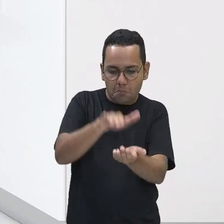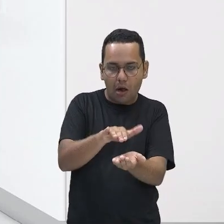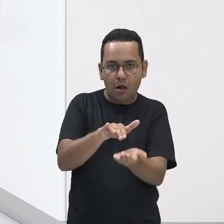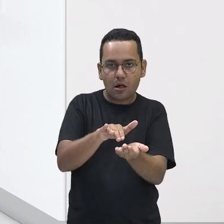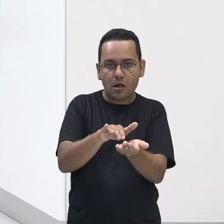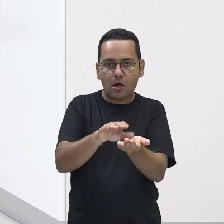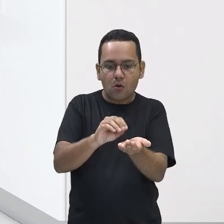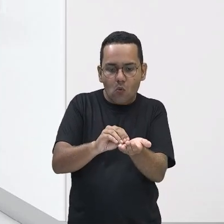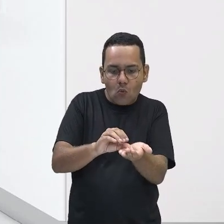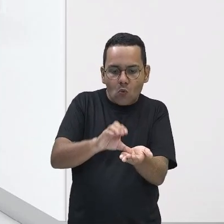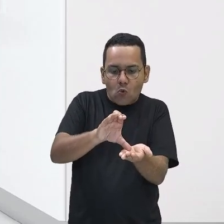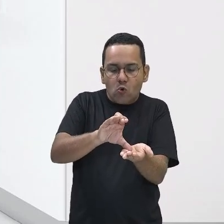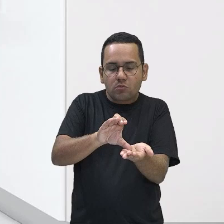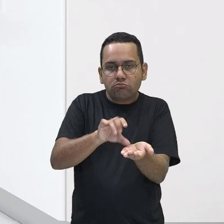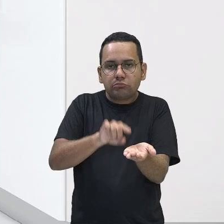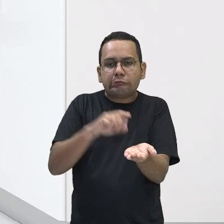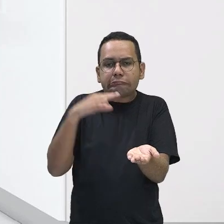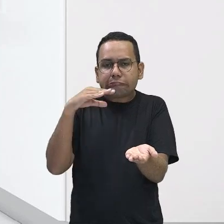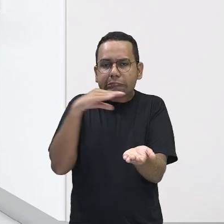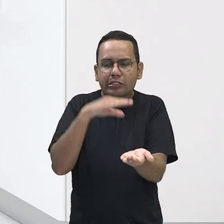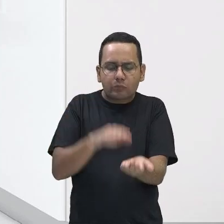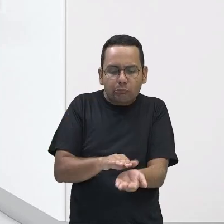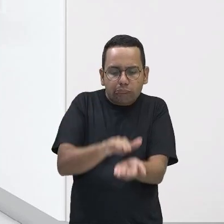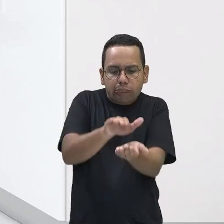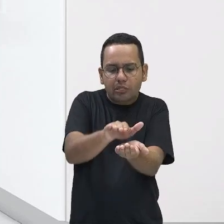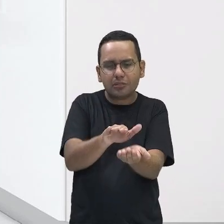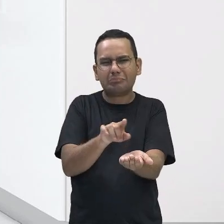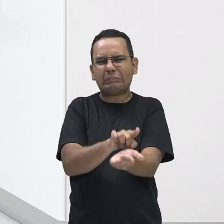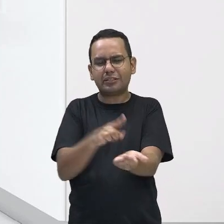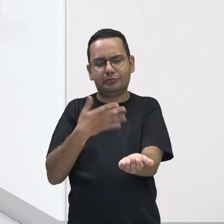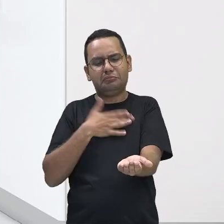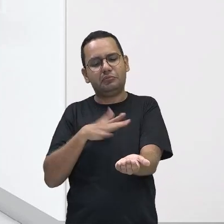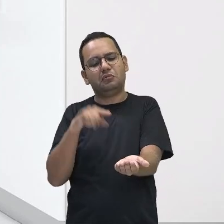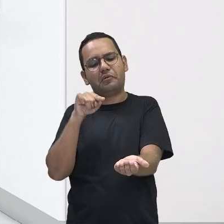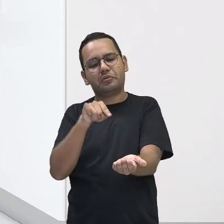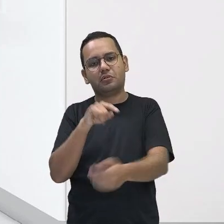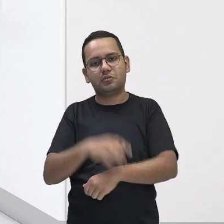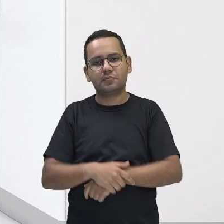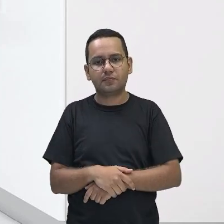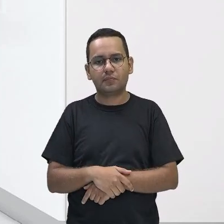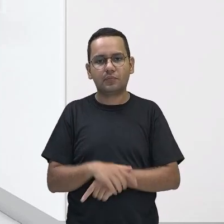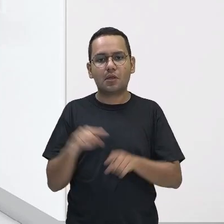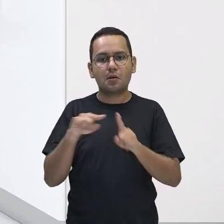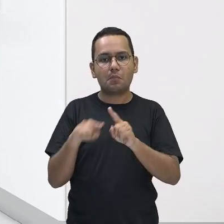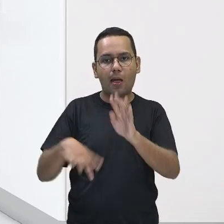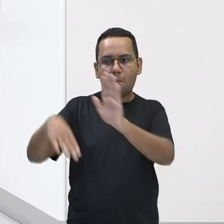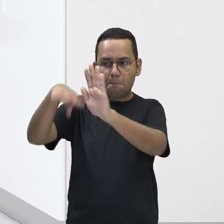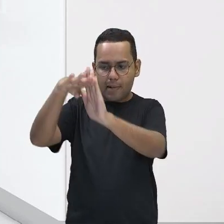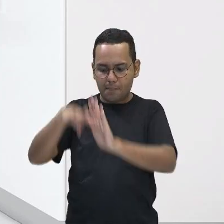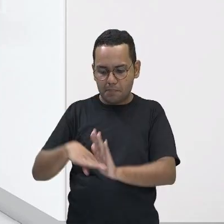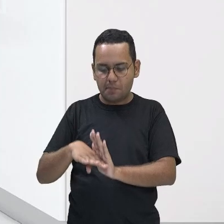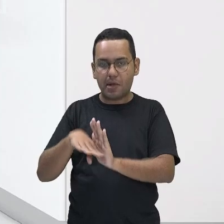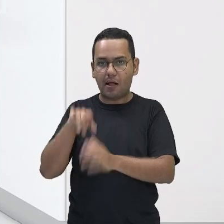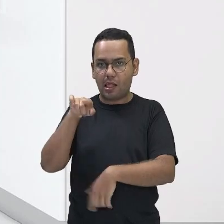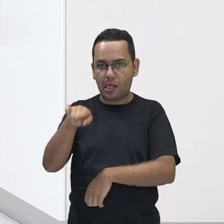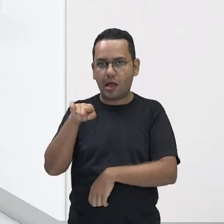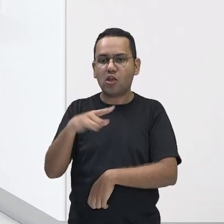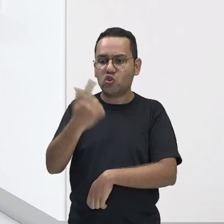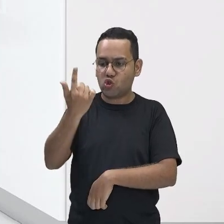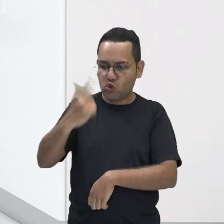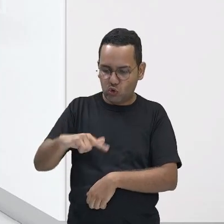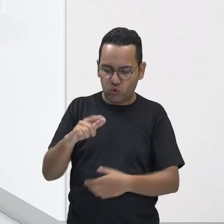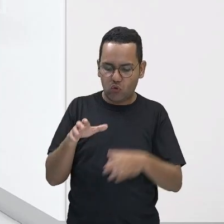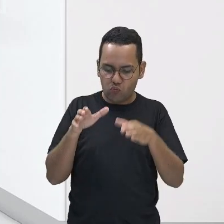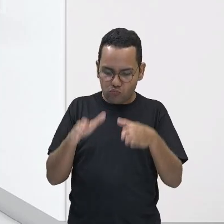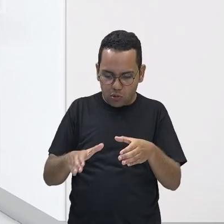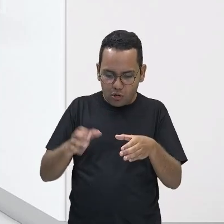não gostou, e aí você decide fazer aquela receita novamente, alterando um pouco a